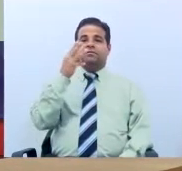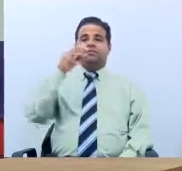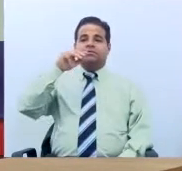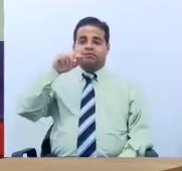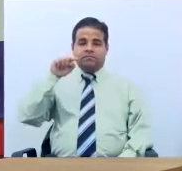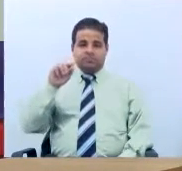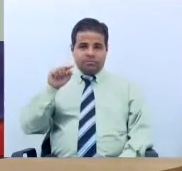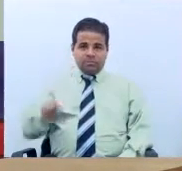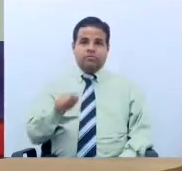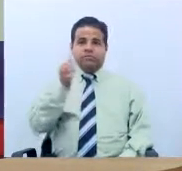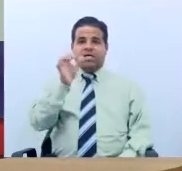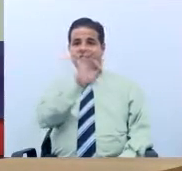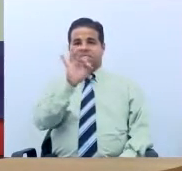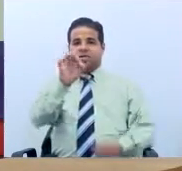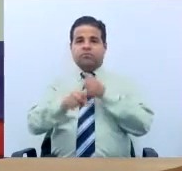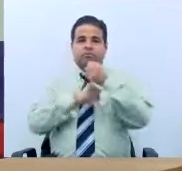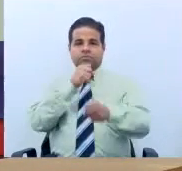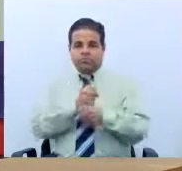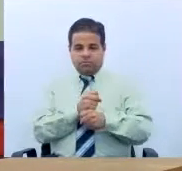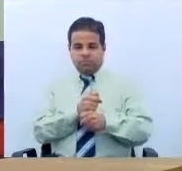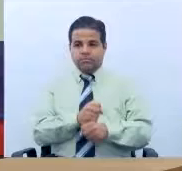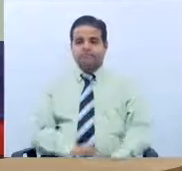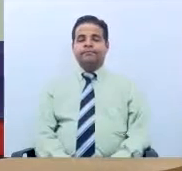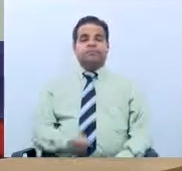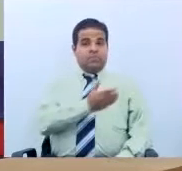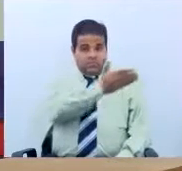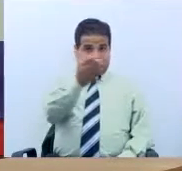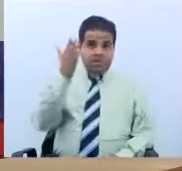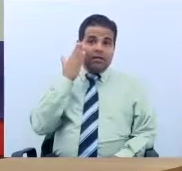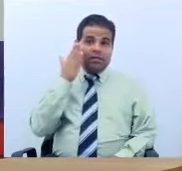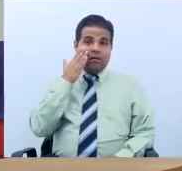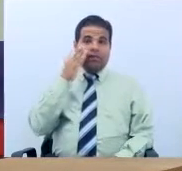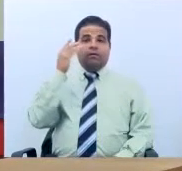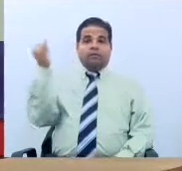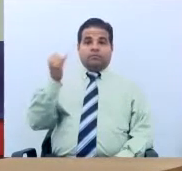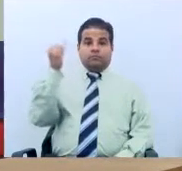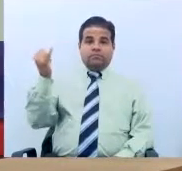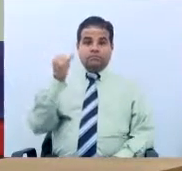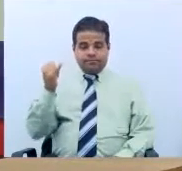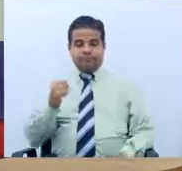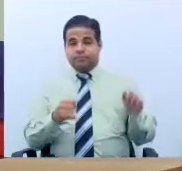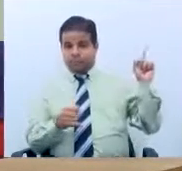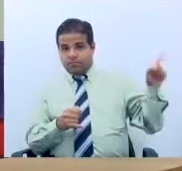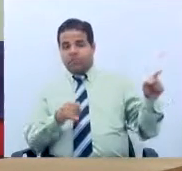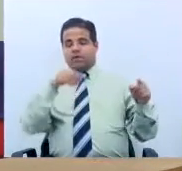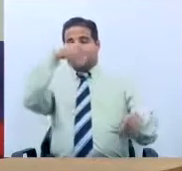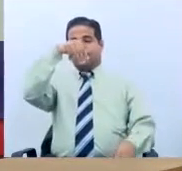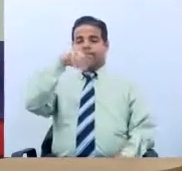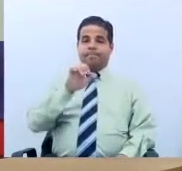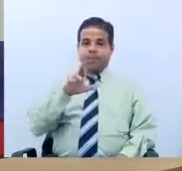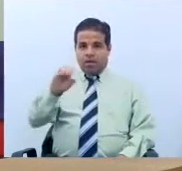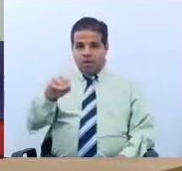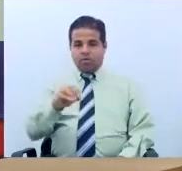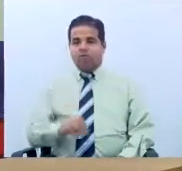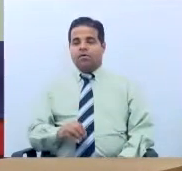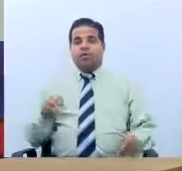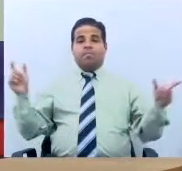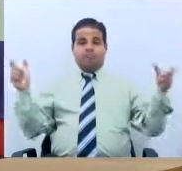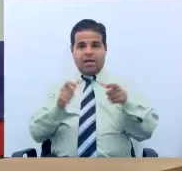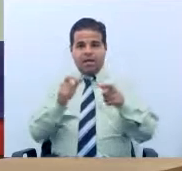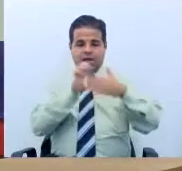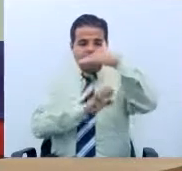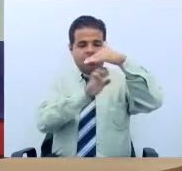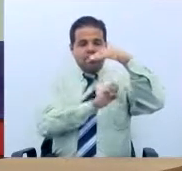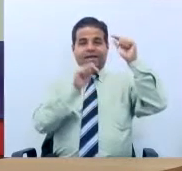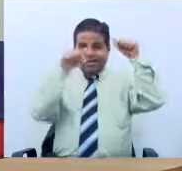milhões e 600 anos. Para vocês terem uma ideia da importância da micro e pequena empresa na nossa